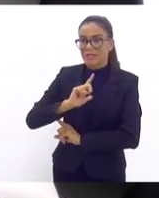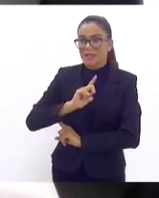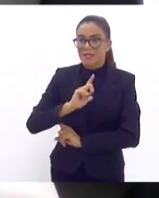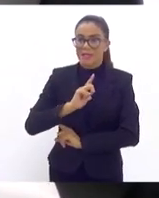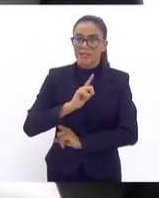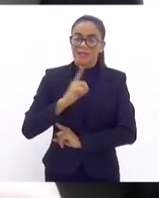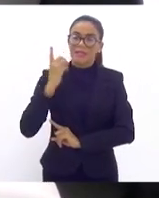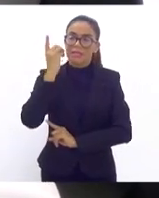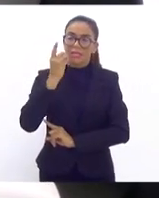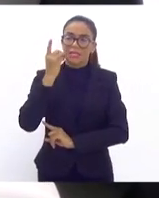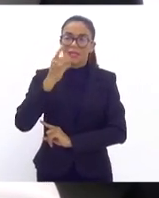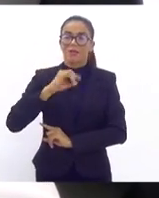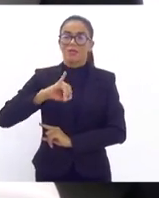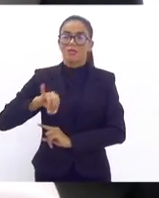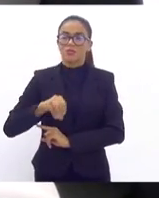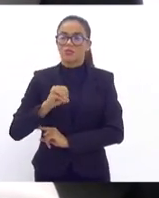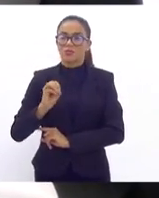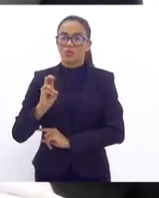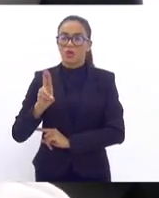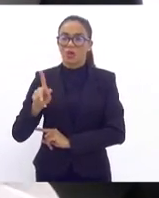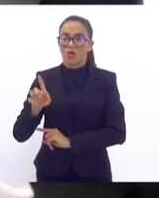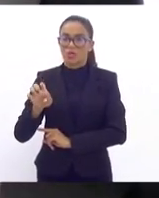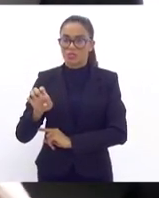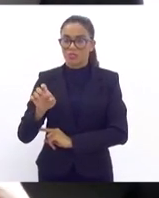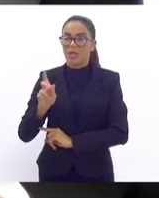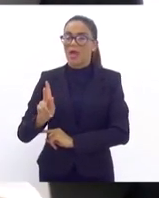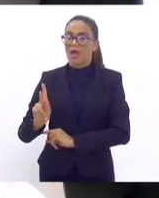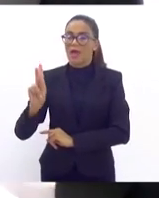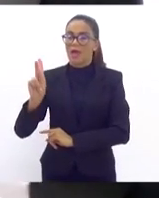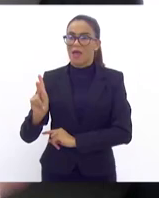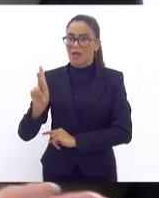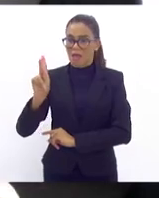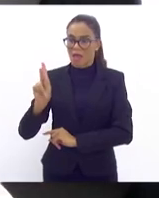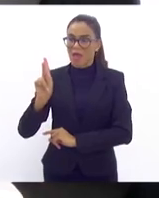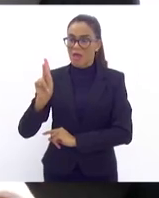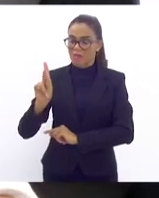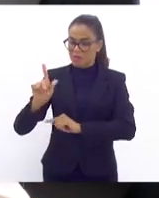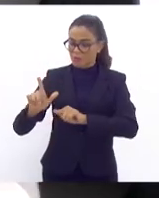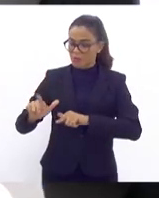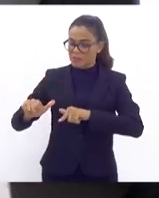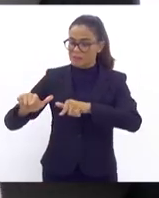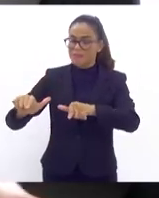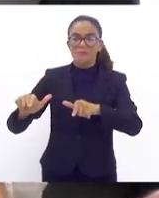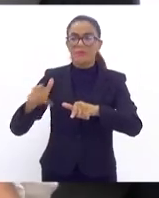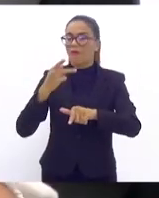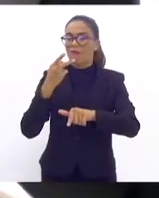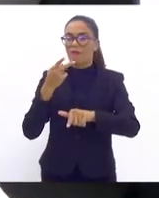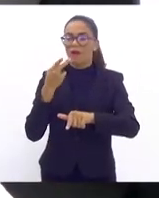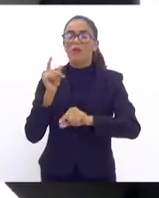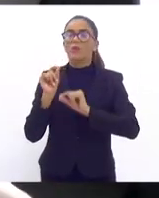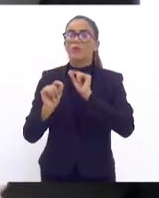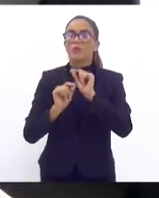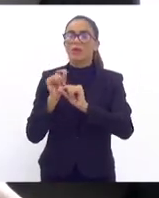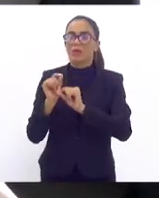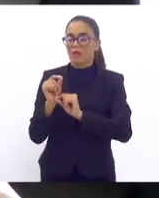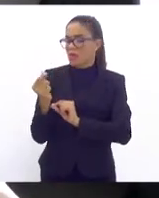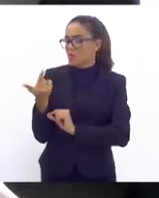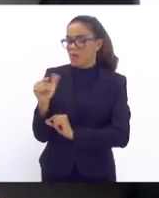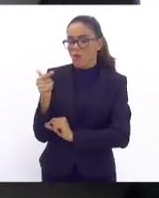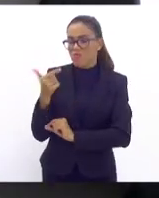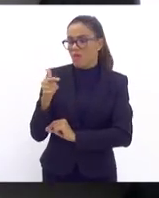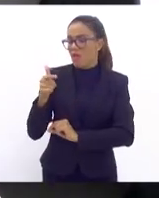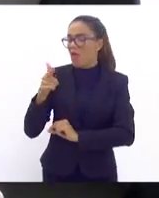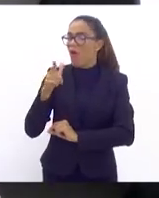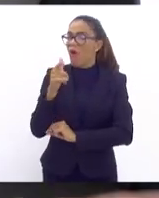do deputado Jorge Felipe Neto, ele diz que a Petrobras assim se manifesta, dizendo que não há derramamento